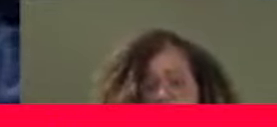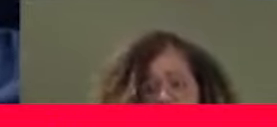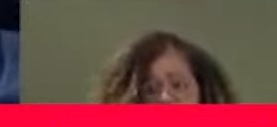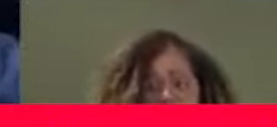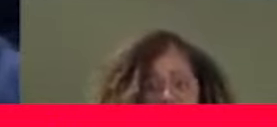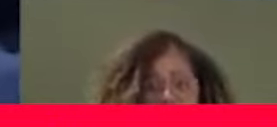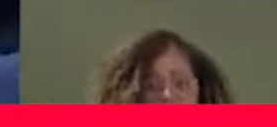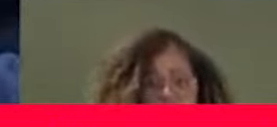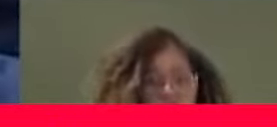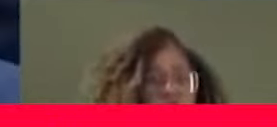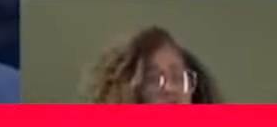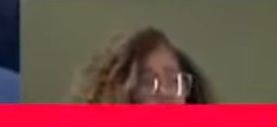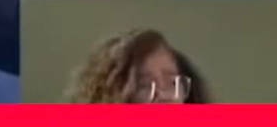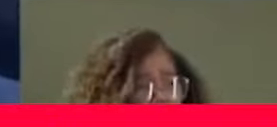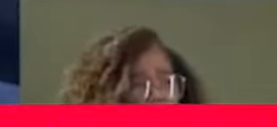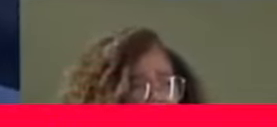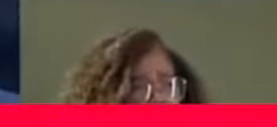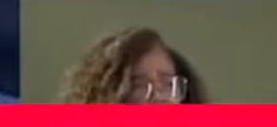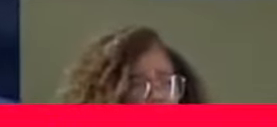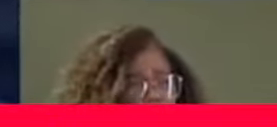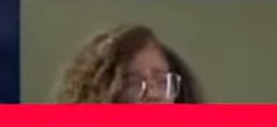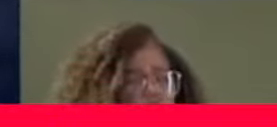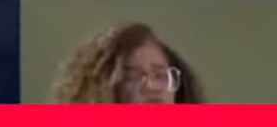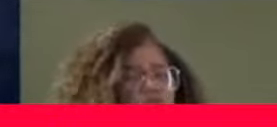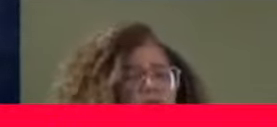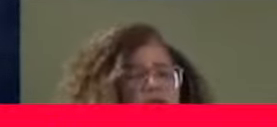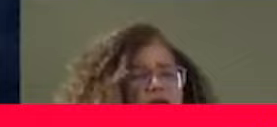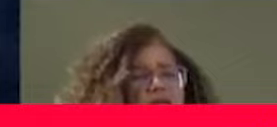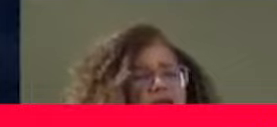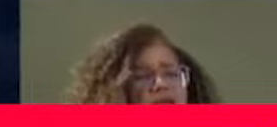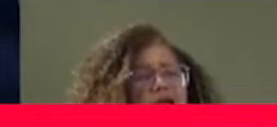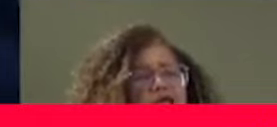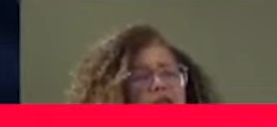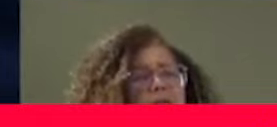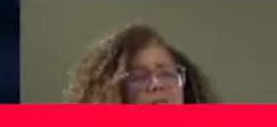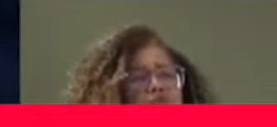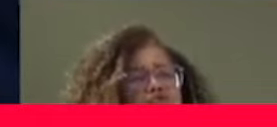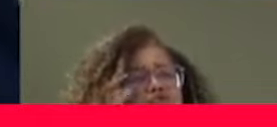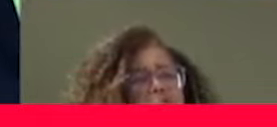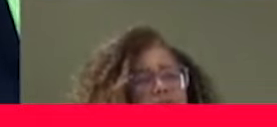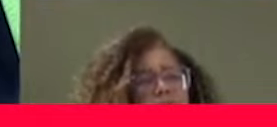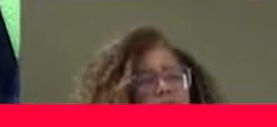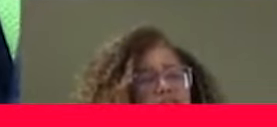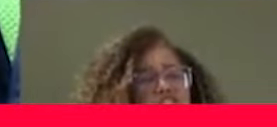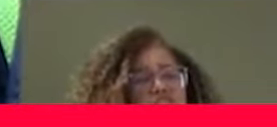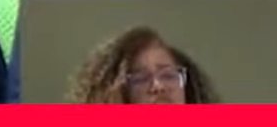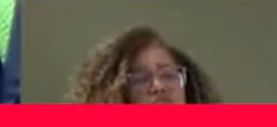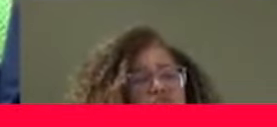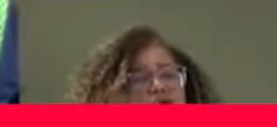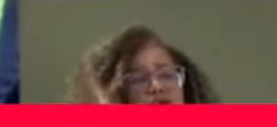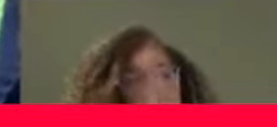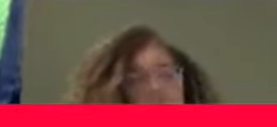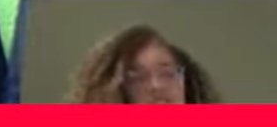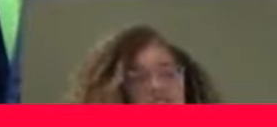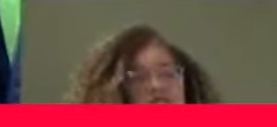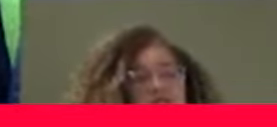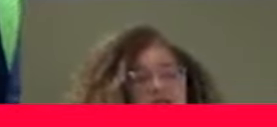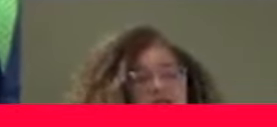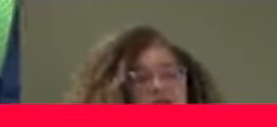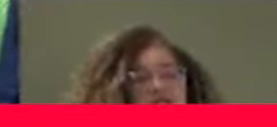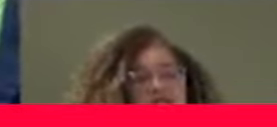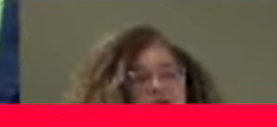senhor imagina o senhor perder a sua família para ladrões que deveriam estar presos e que o que o estado brasileiro falhou com esse